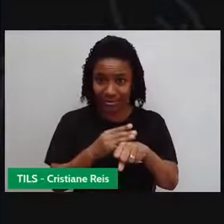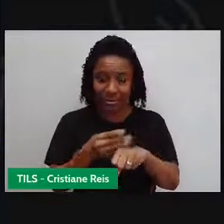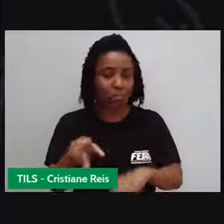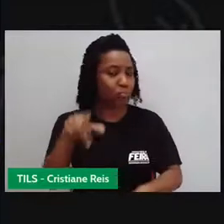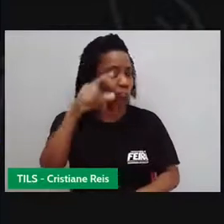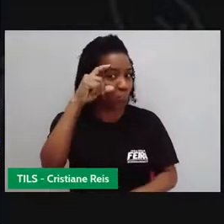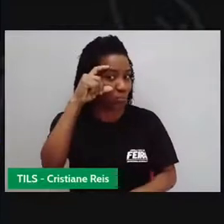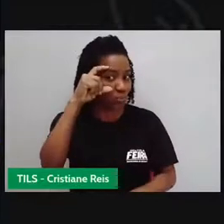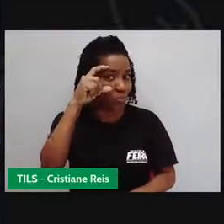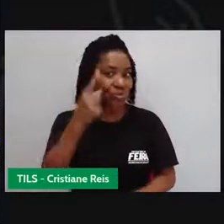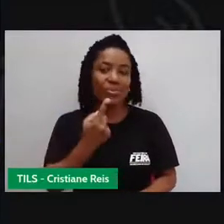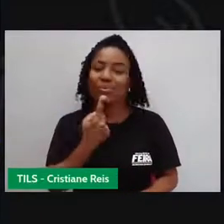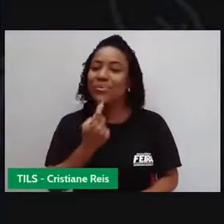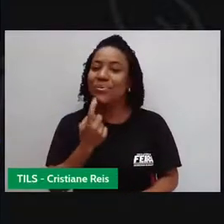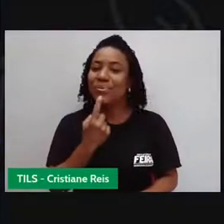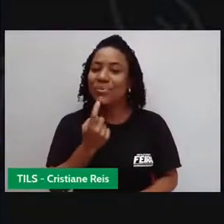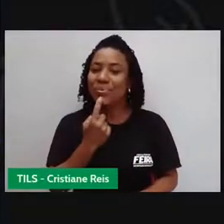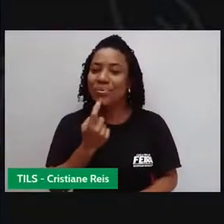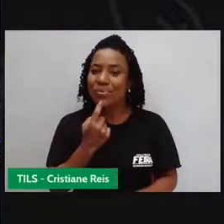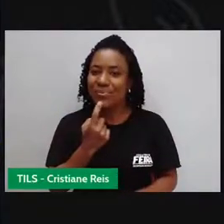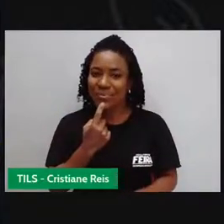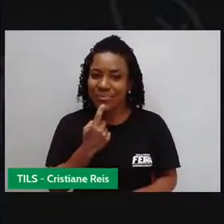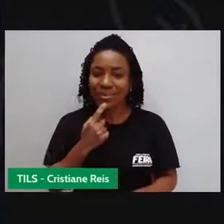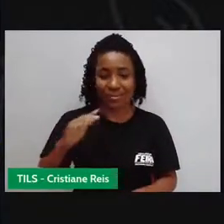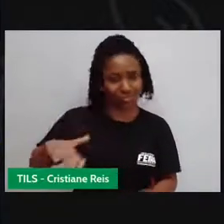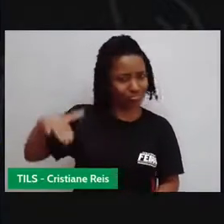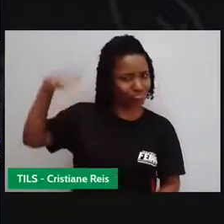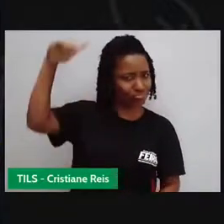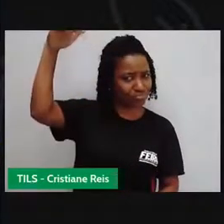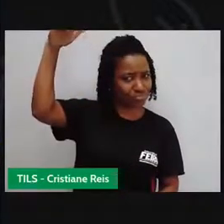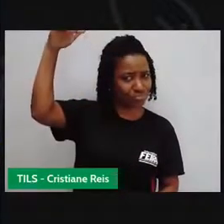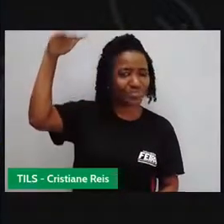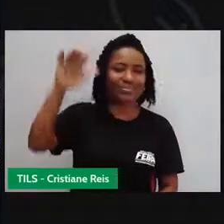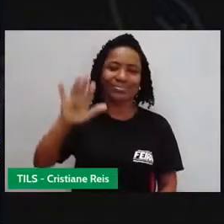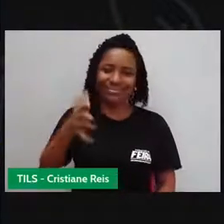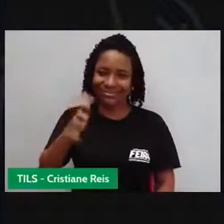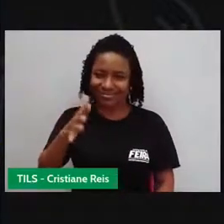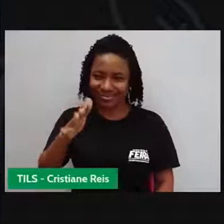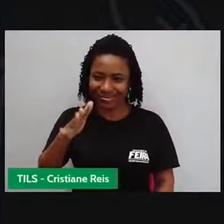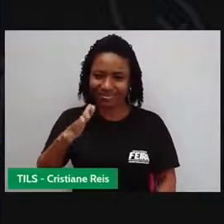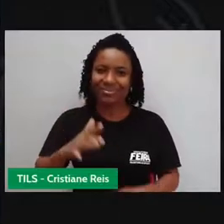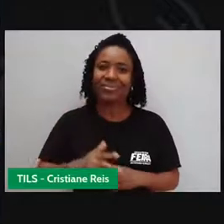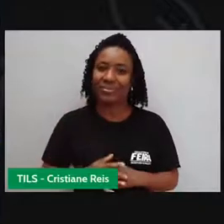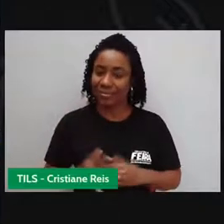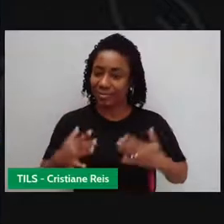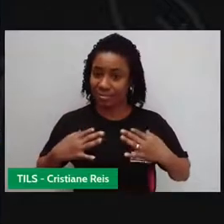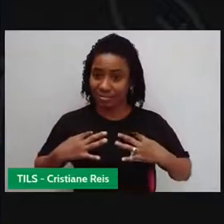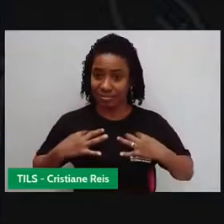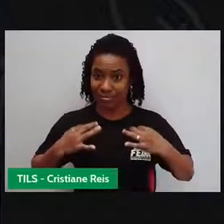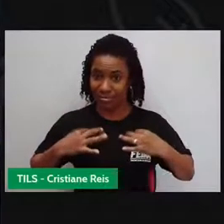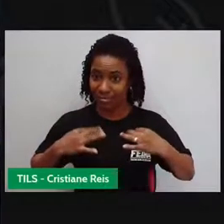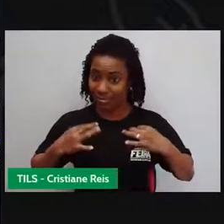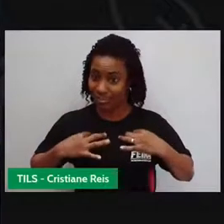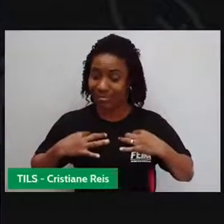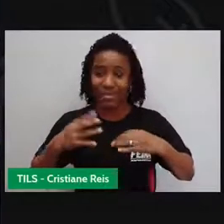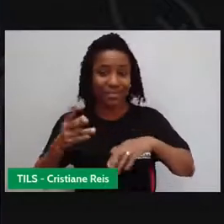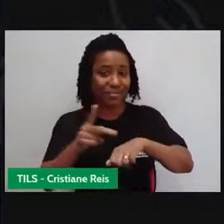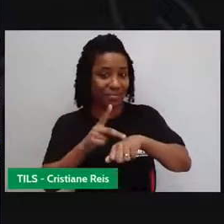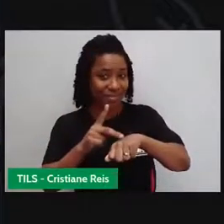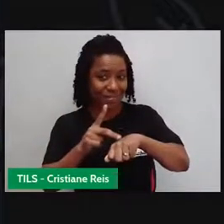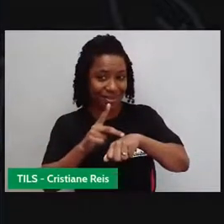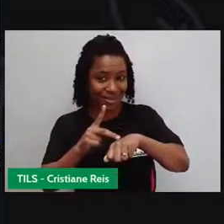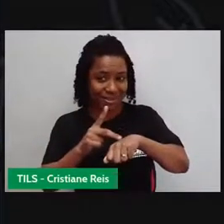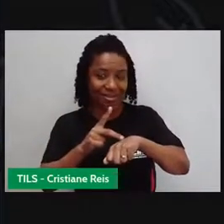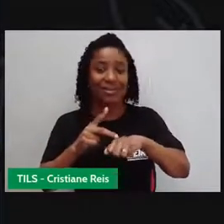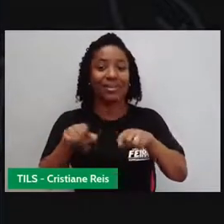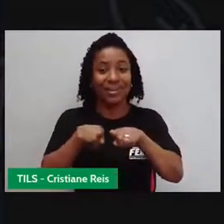óculos de haste vermelha e tenho estatura média. Estou vestindo uma camiseta de cor preta e